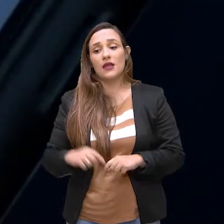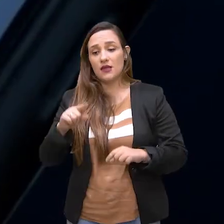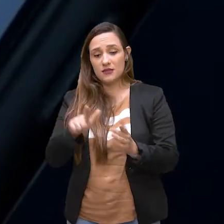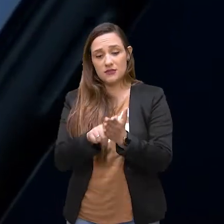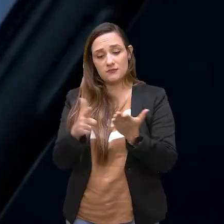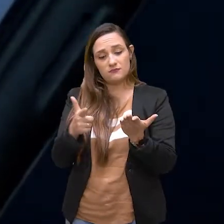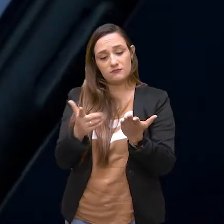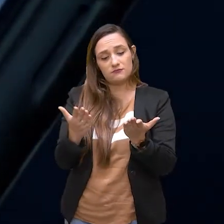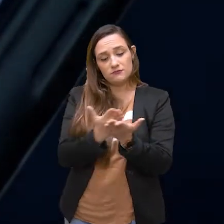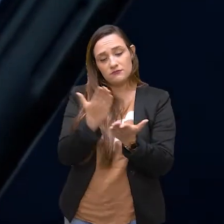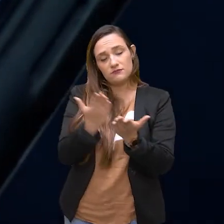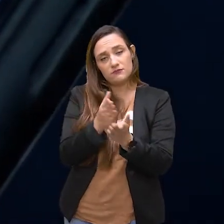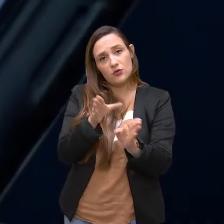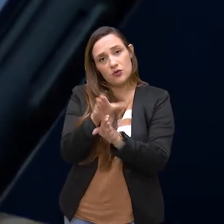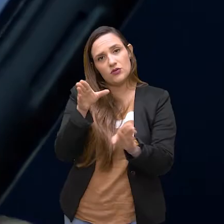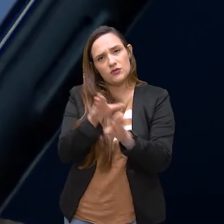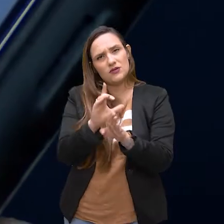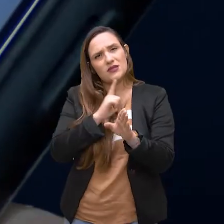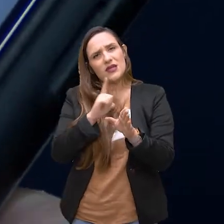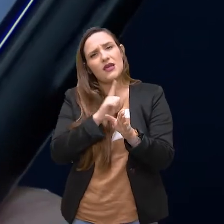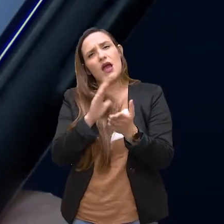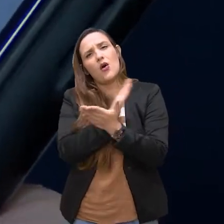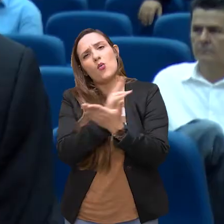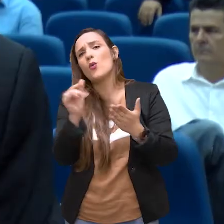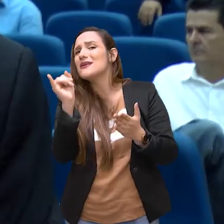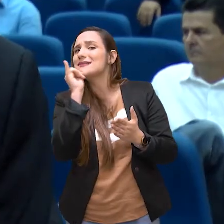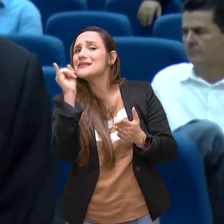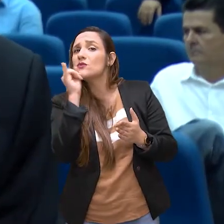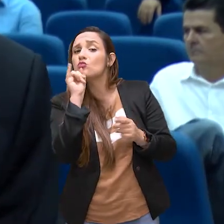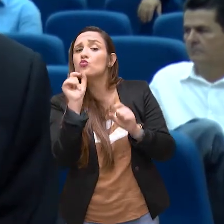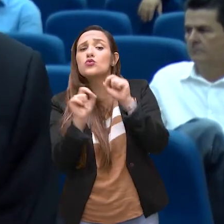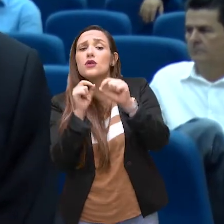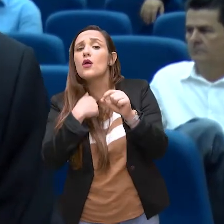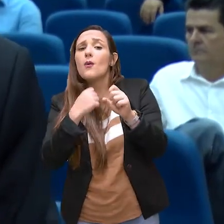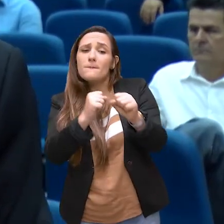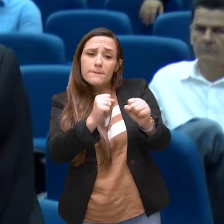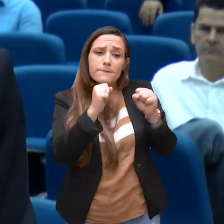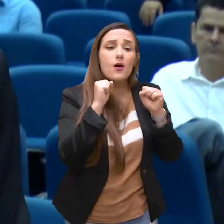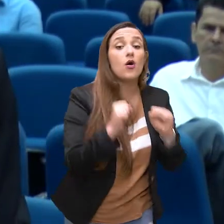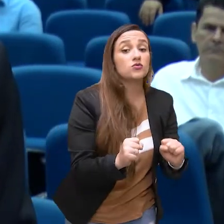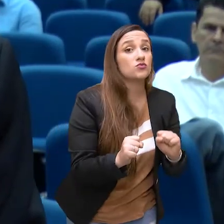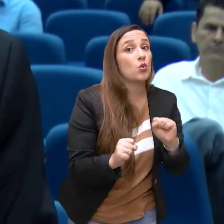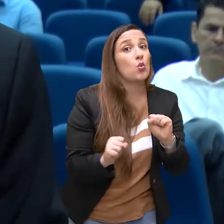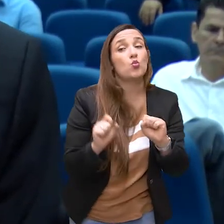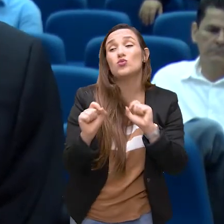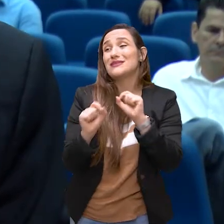Nesse manual nós tentamos elencar exemplos práticos do que fazer e do que não fazer.